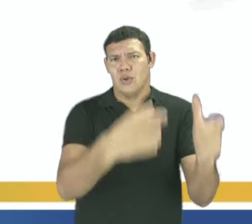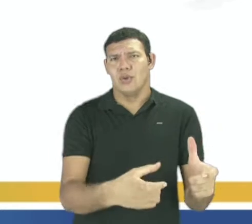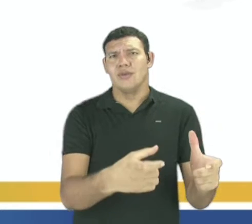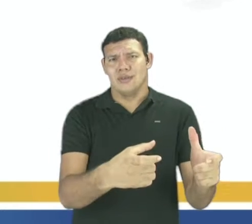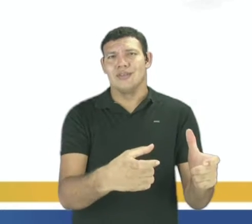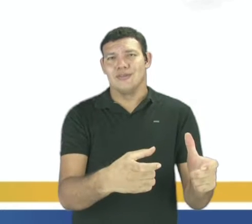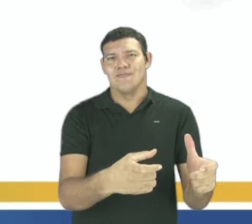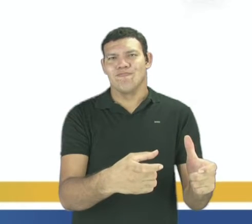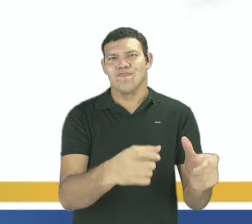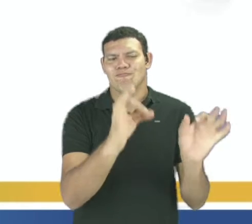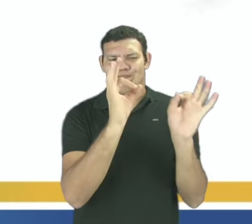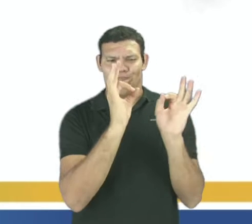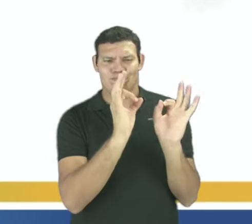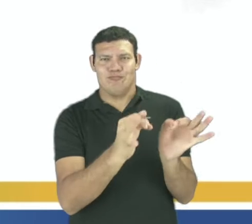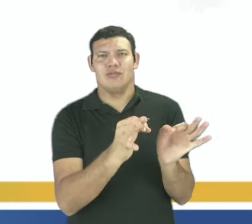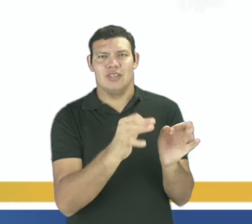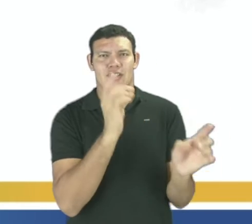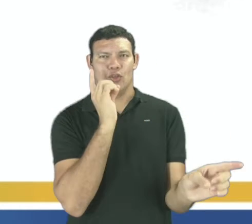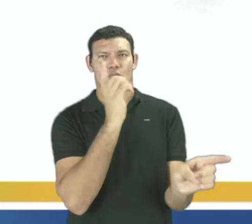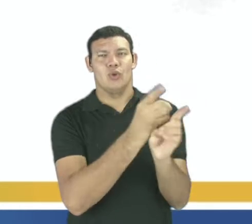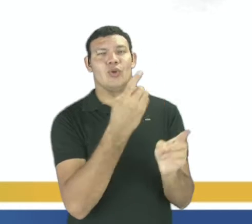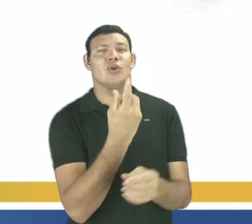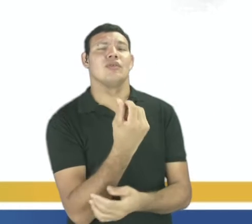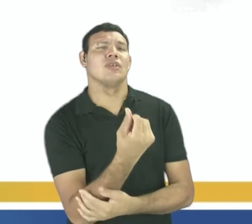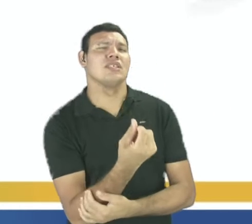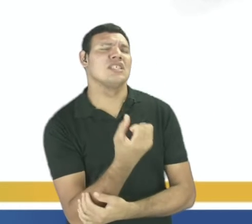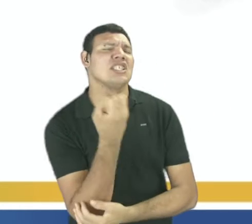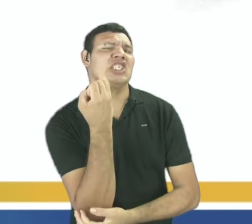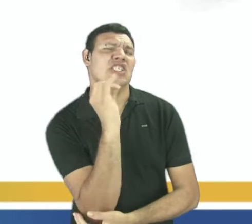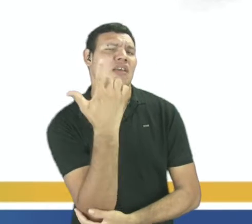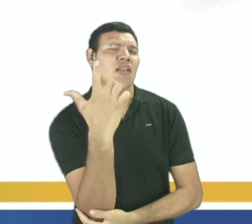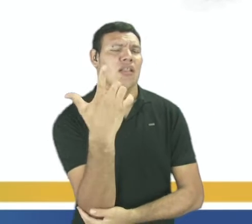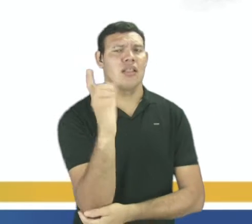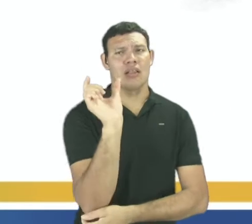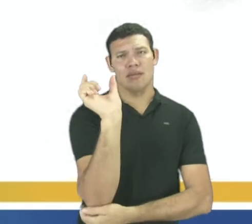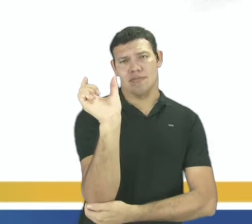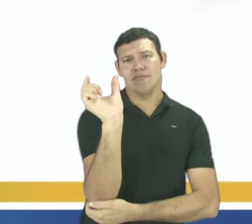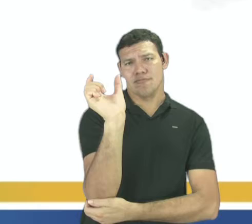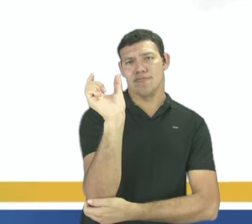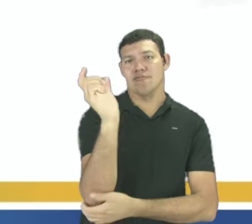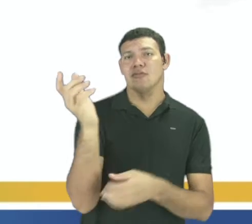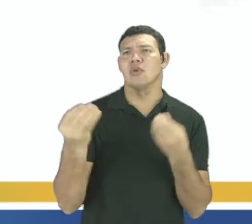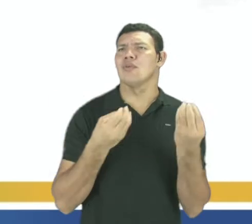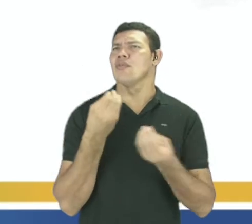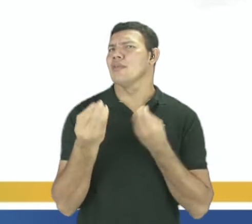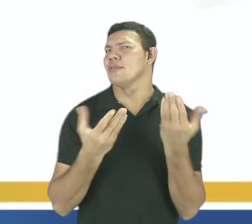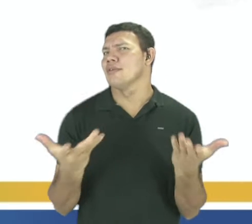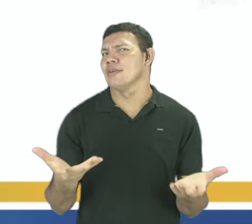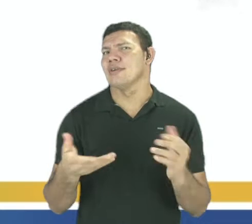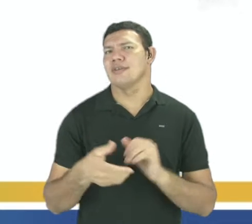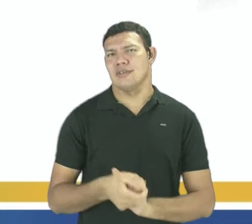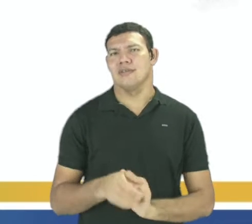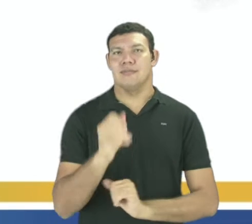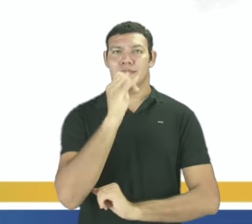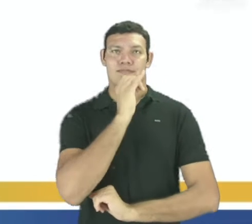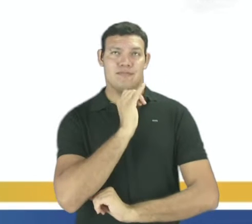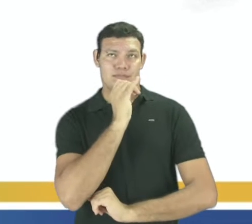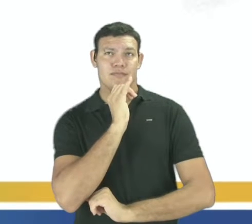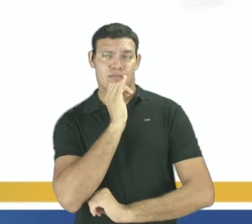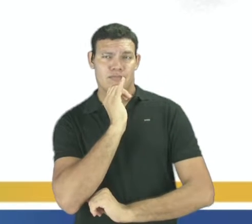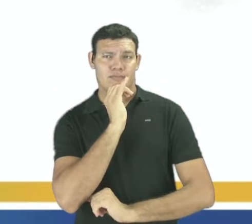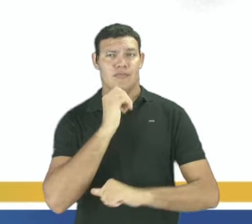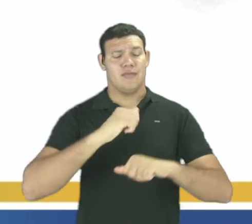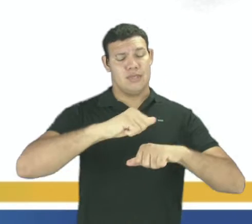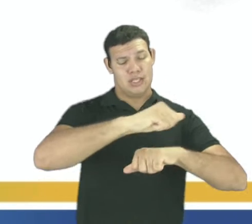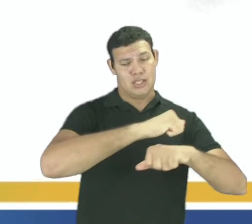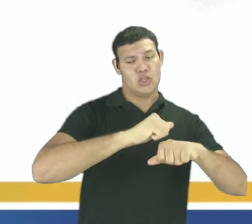Agora imagina vocês se não tivéssemos palavras para explicar algo assim, hein? Outro exemplo da importância dos advérbios